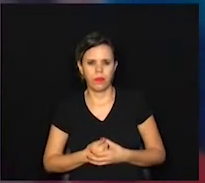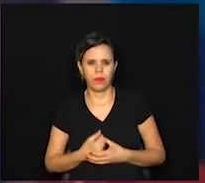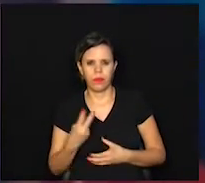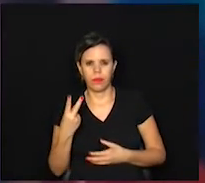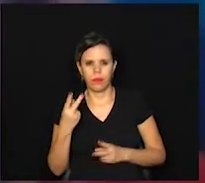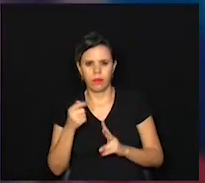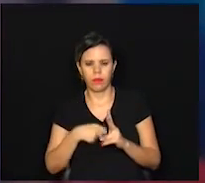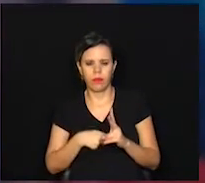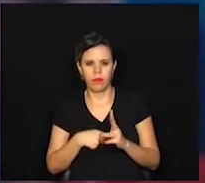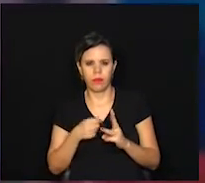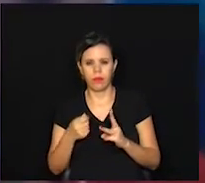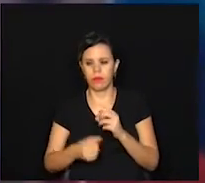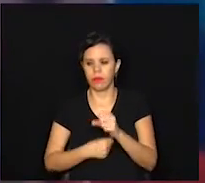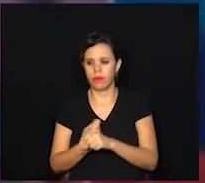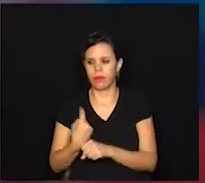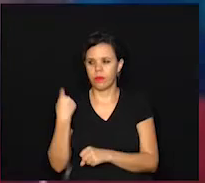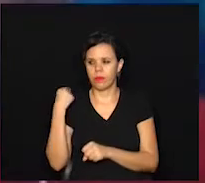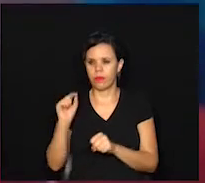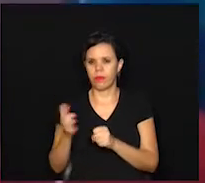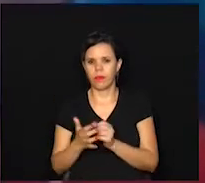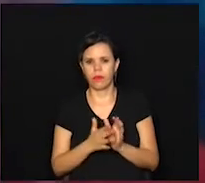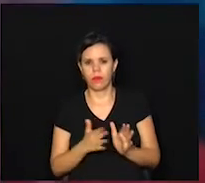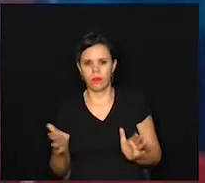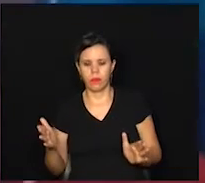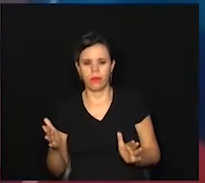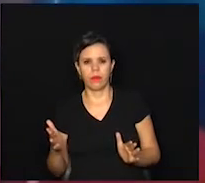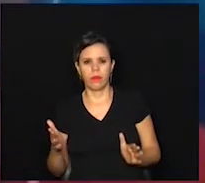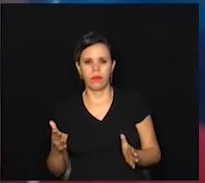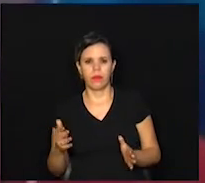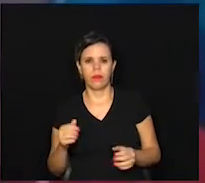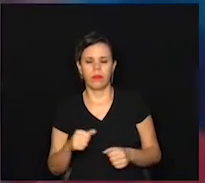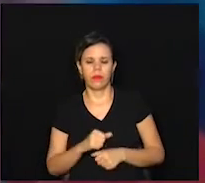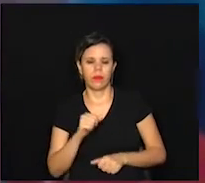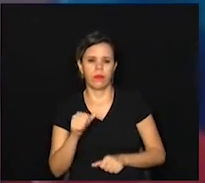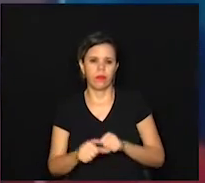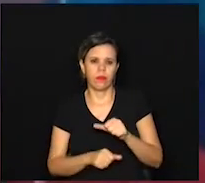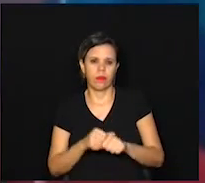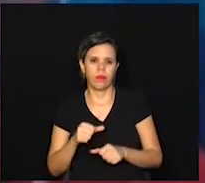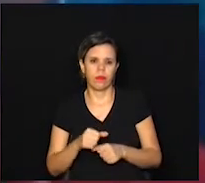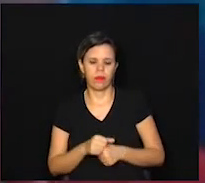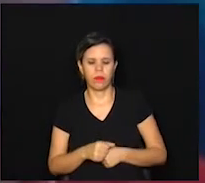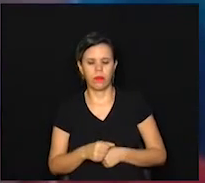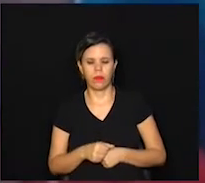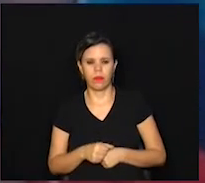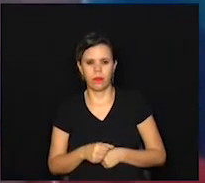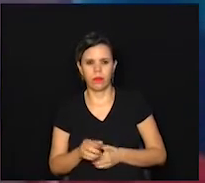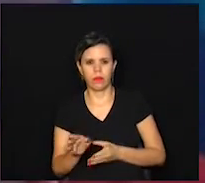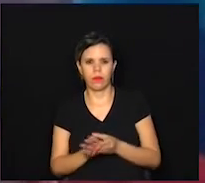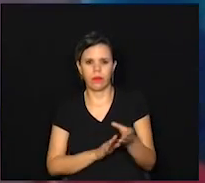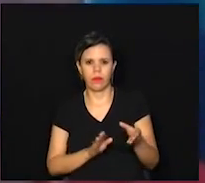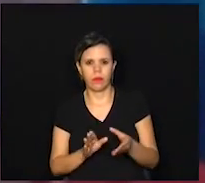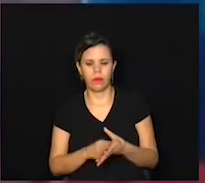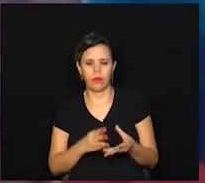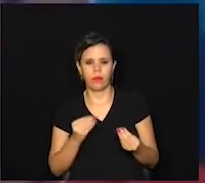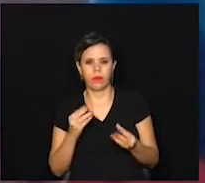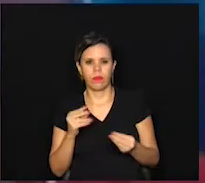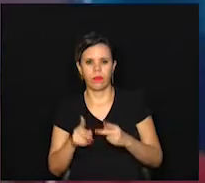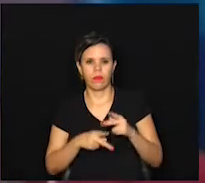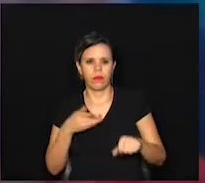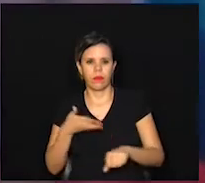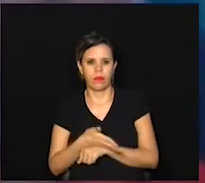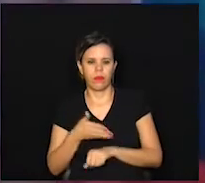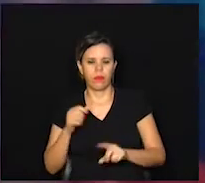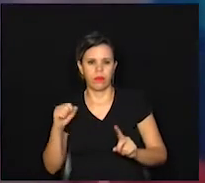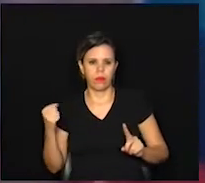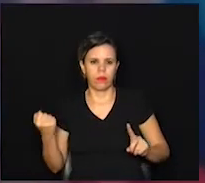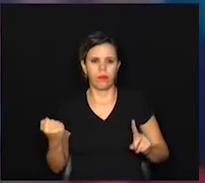meses, 3 ano passado da pandemia, ficou impactado, né? Porque é um conselho com muita participação social e com